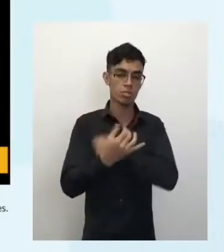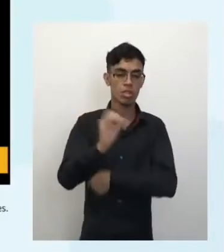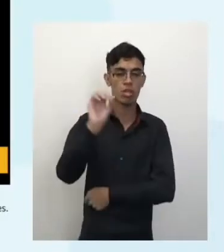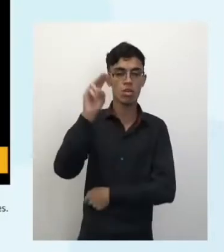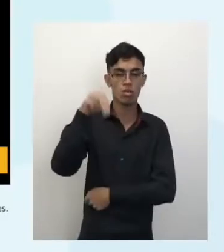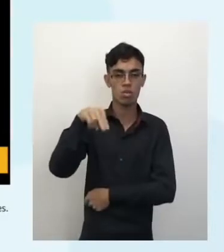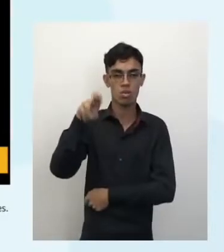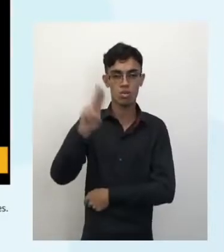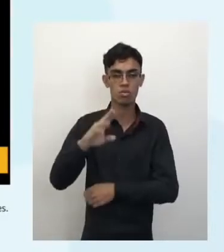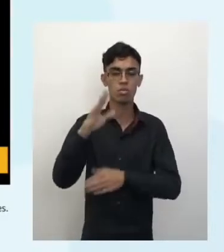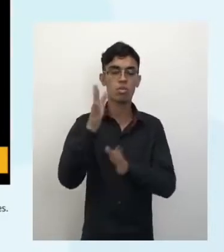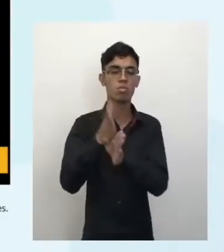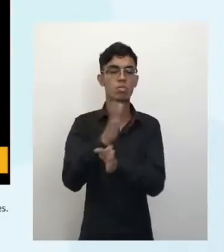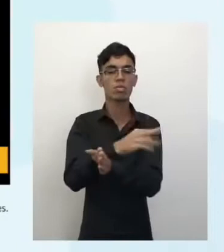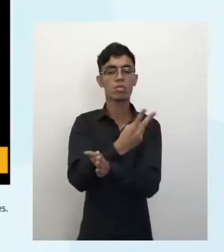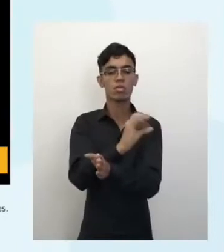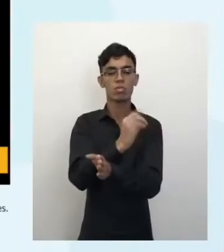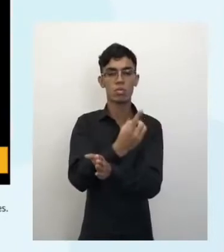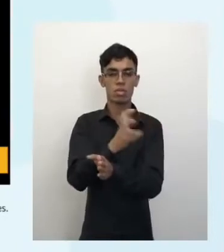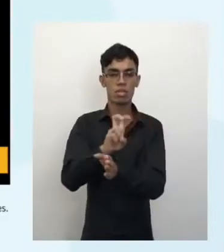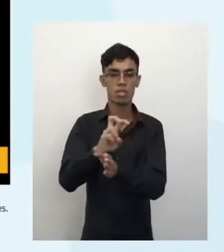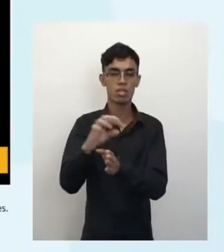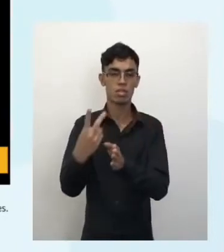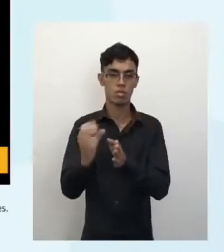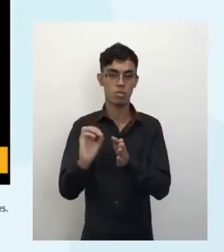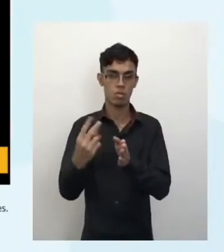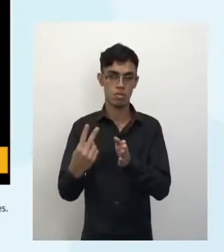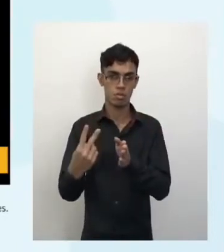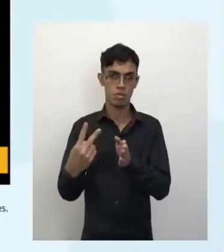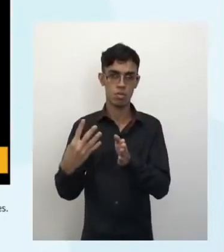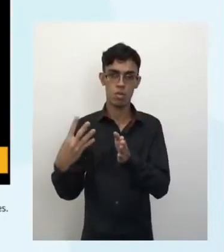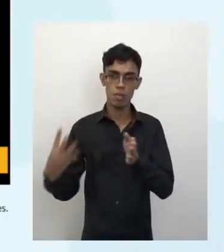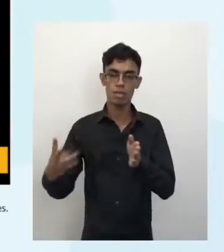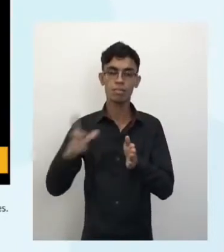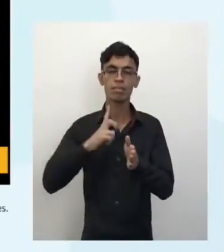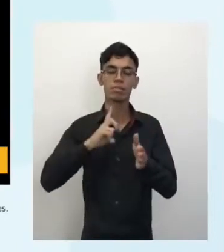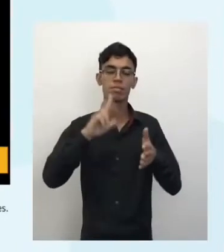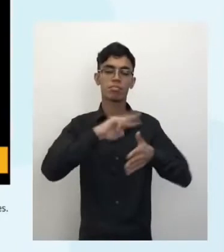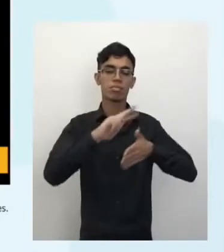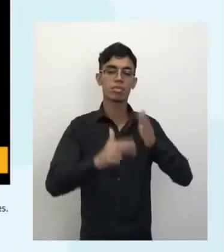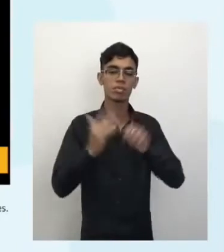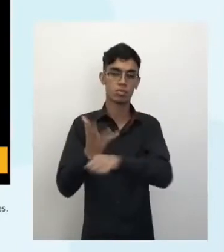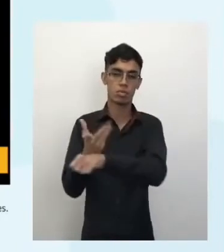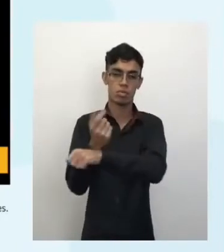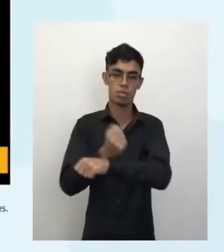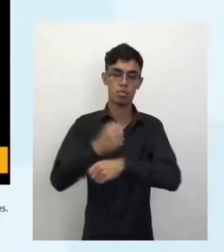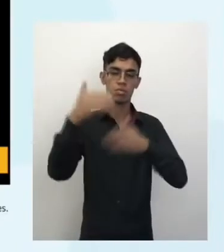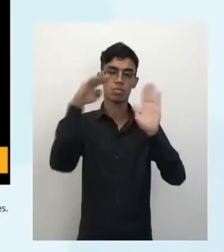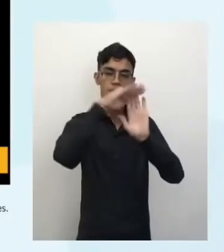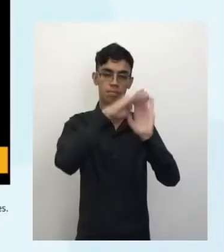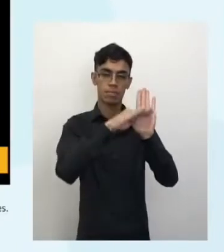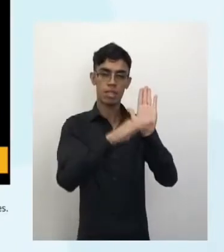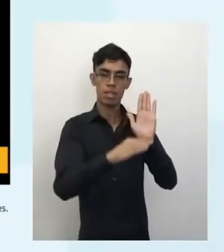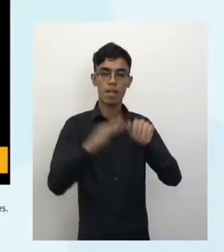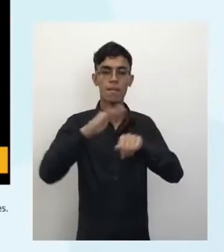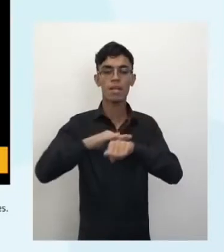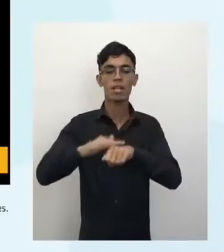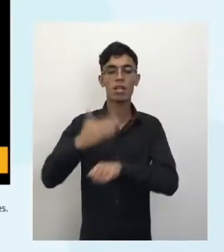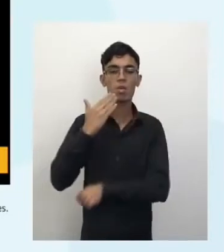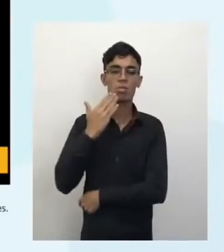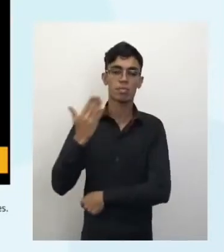que vai de 2015 a 2024, diversas programações elaboradas aí. Uma